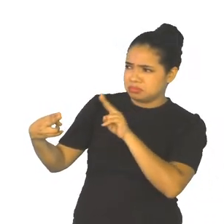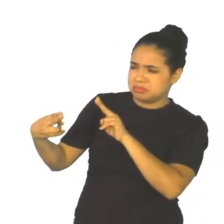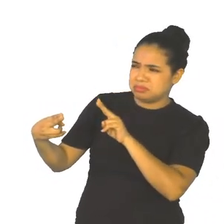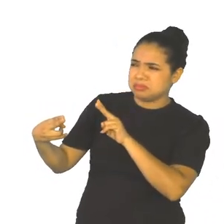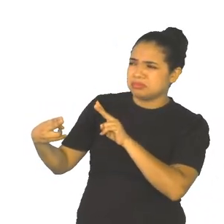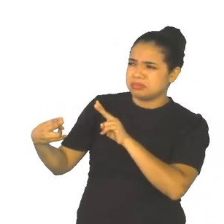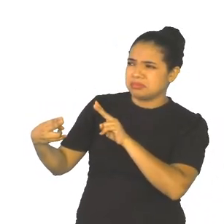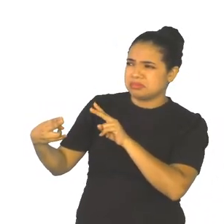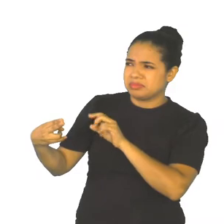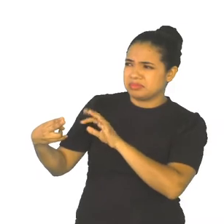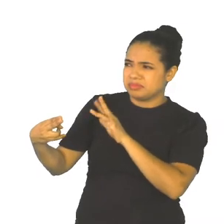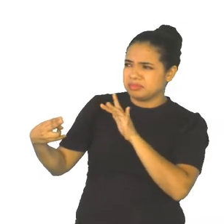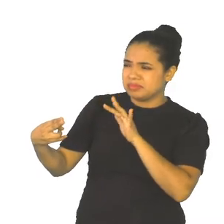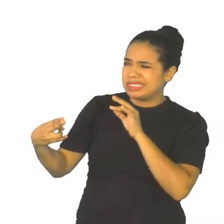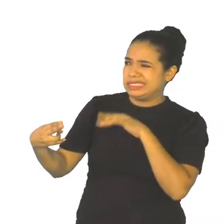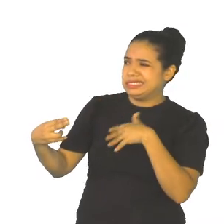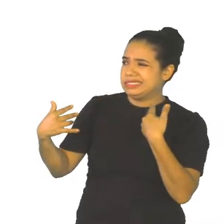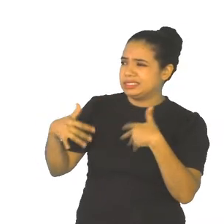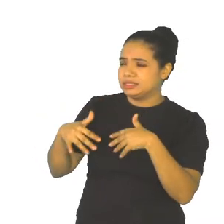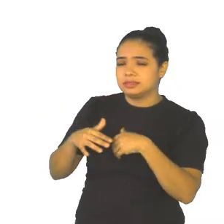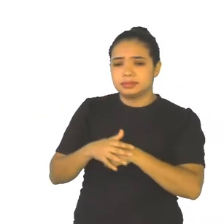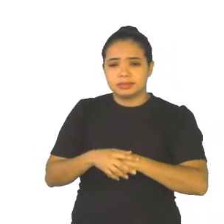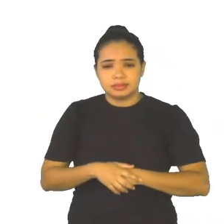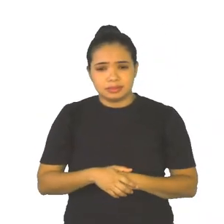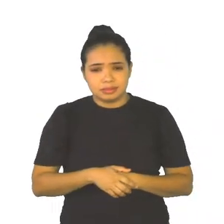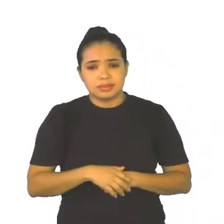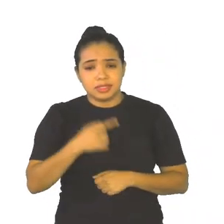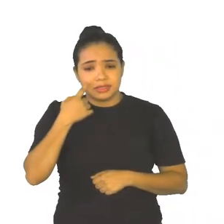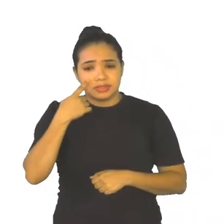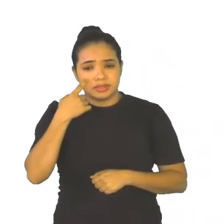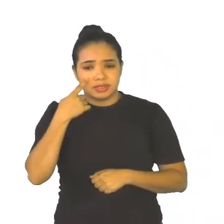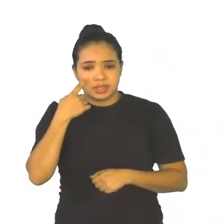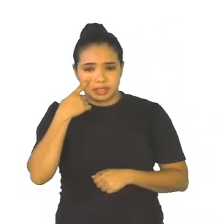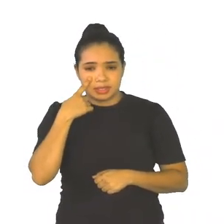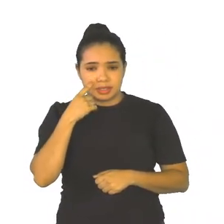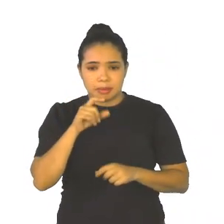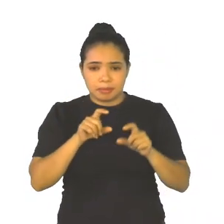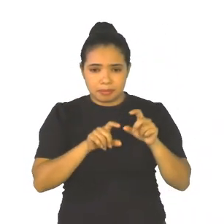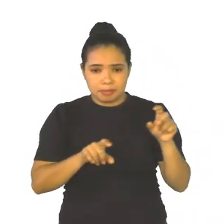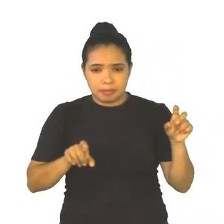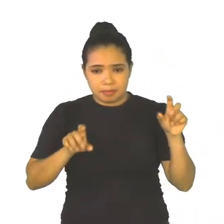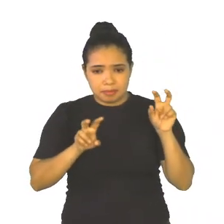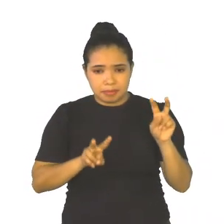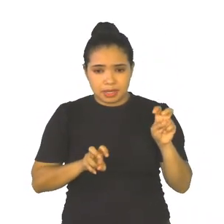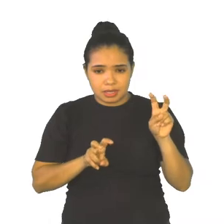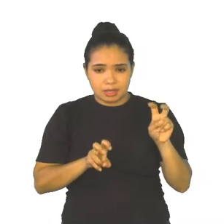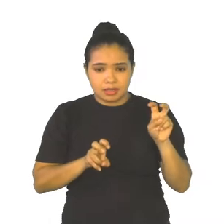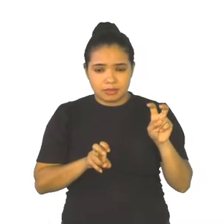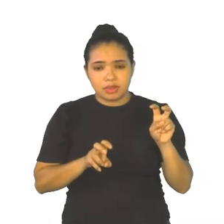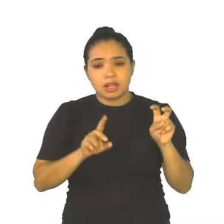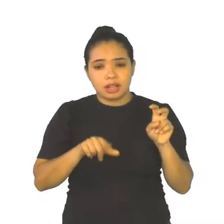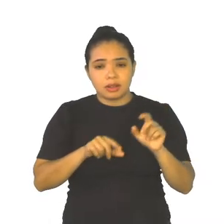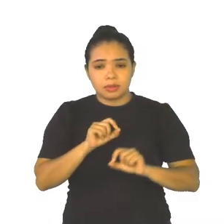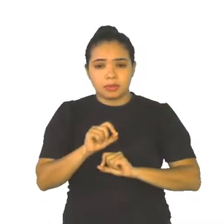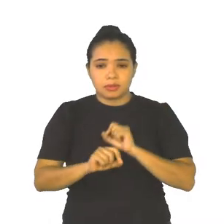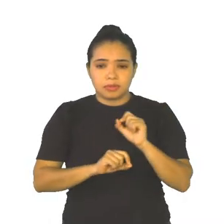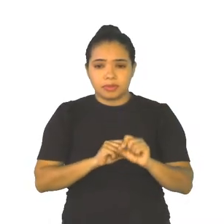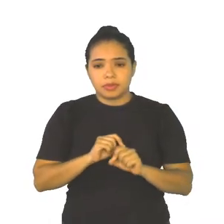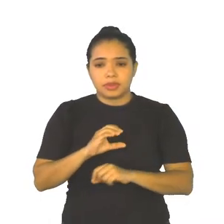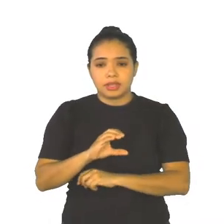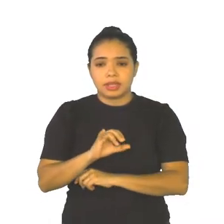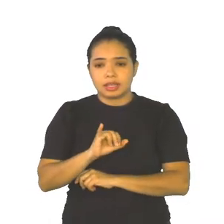Vocês estão vendo aí que a palavra que está destacada para ela é a palavra, para vocês, é a